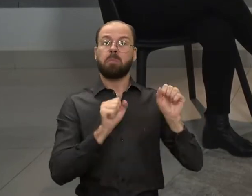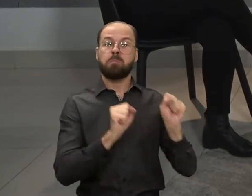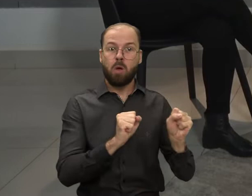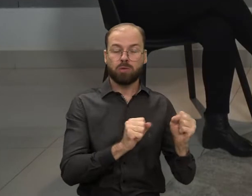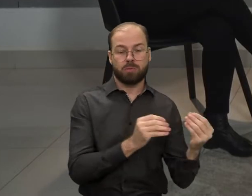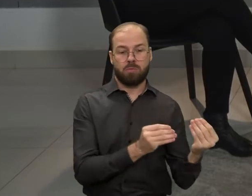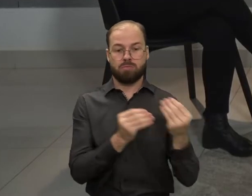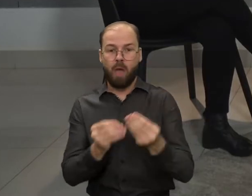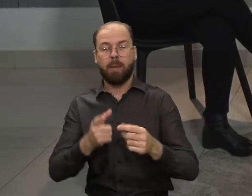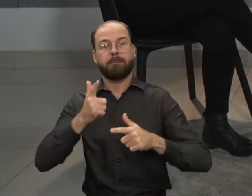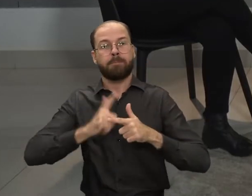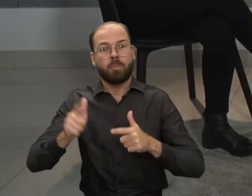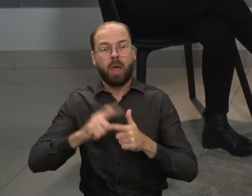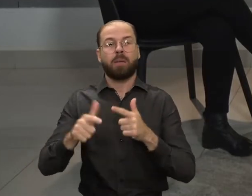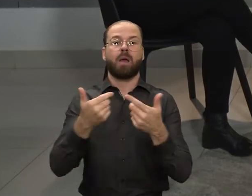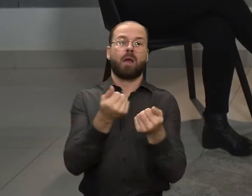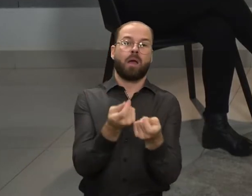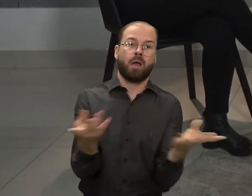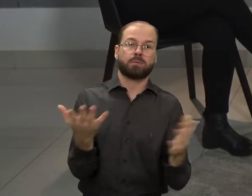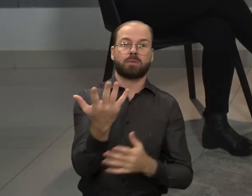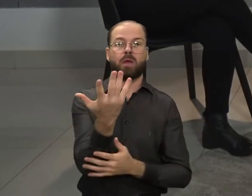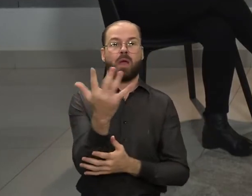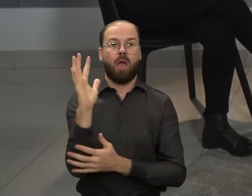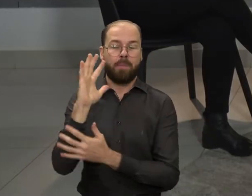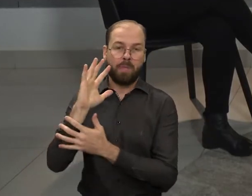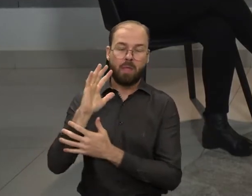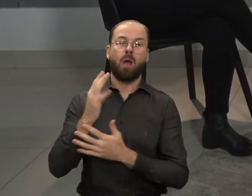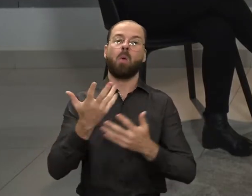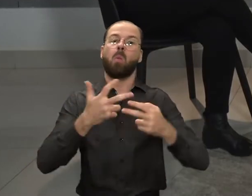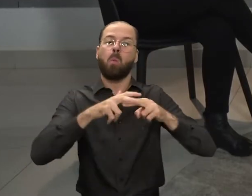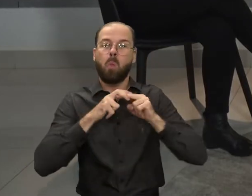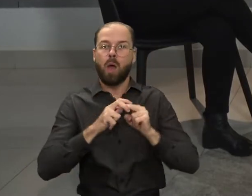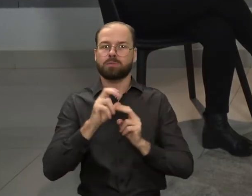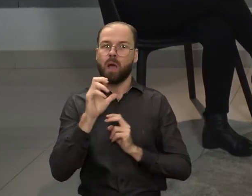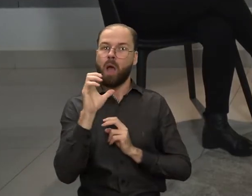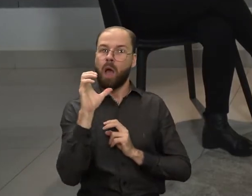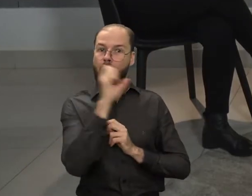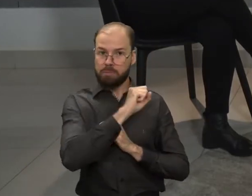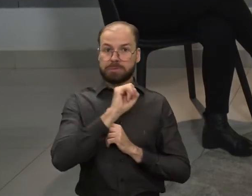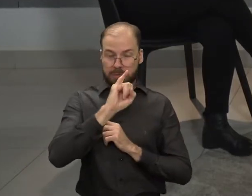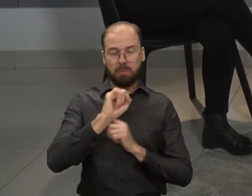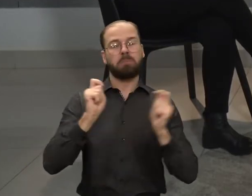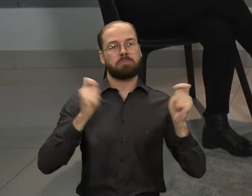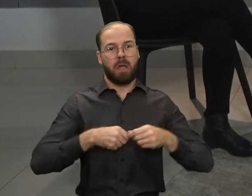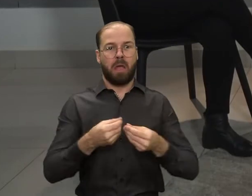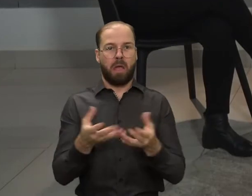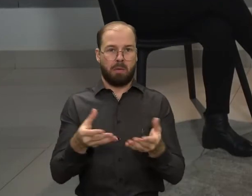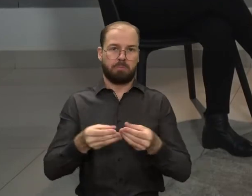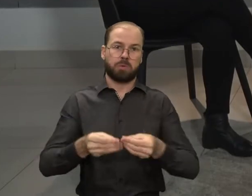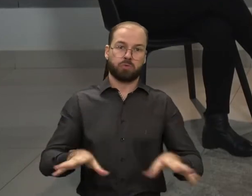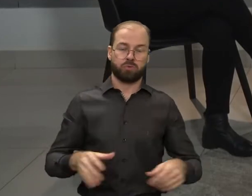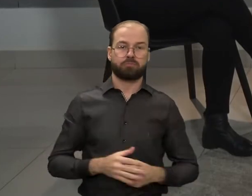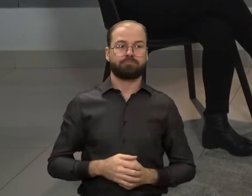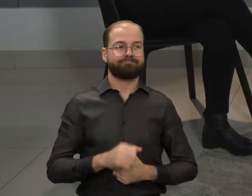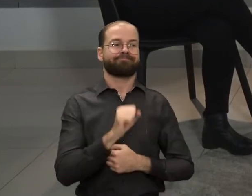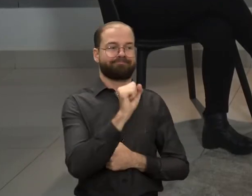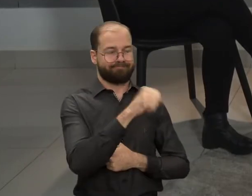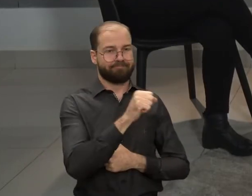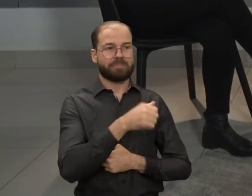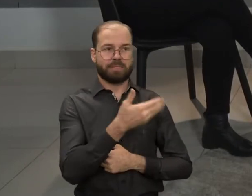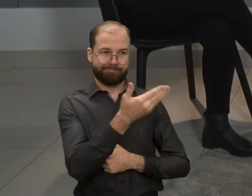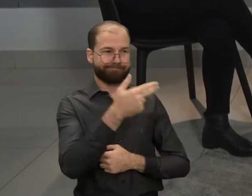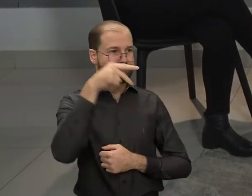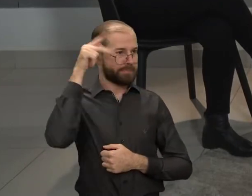possíveis crimes ambientais, problemas ambientais que podem ser causados nessa rapidez? Claro, porque, Camila, é importante a